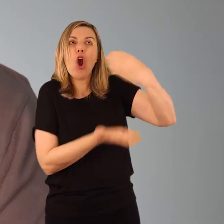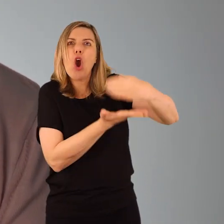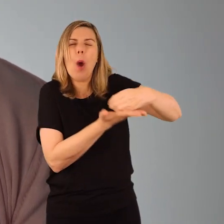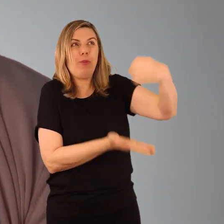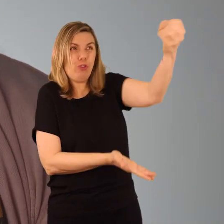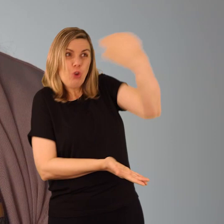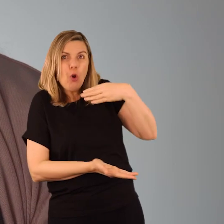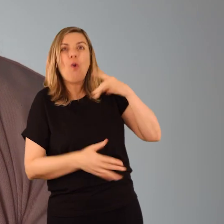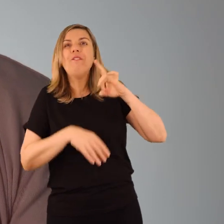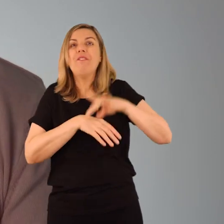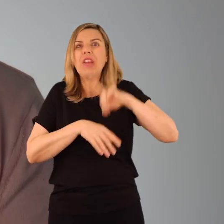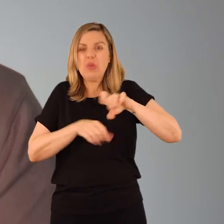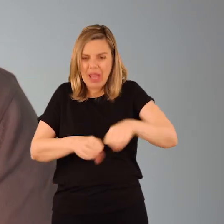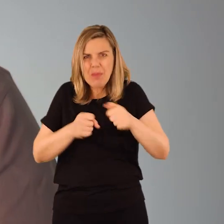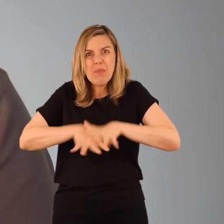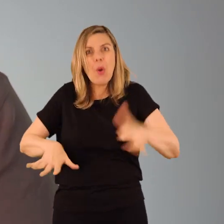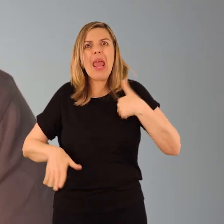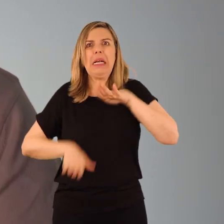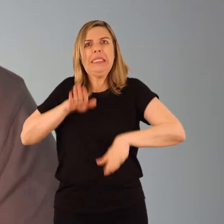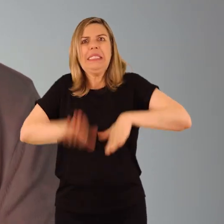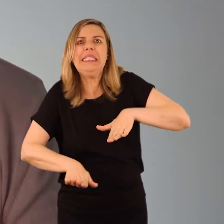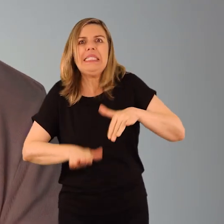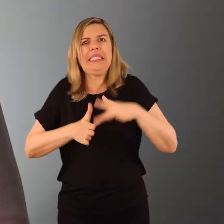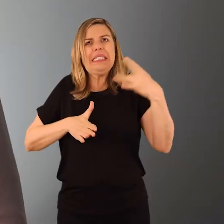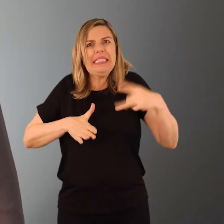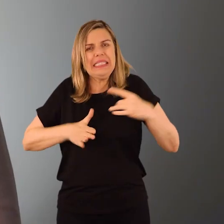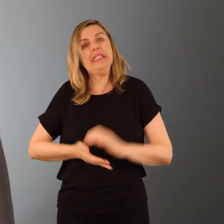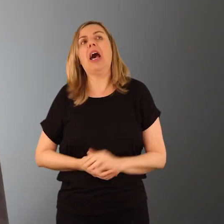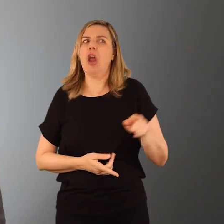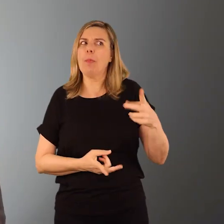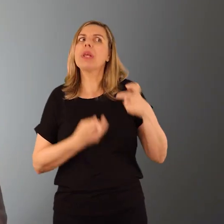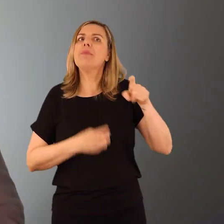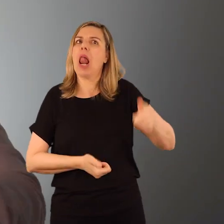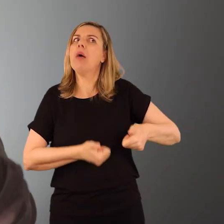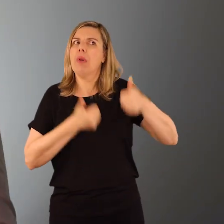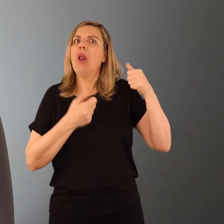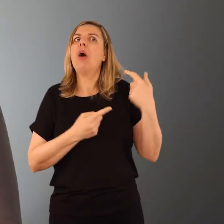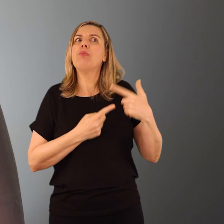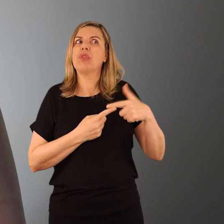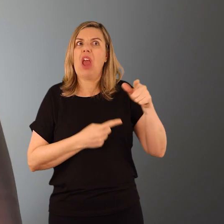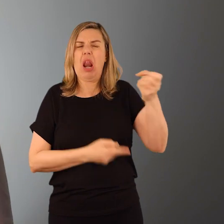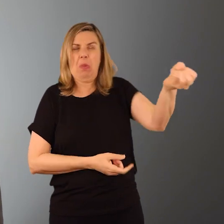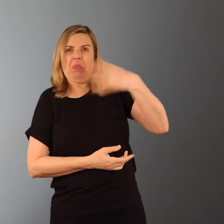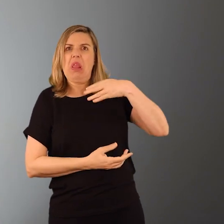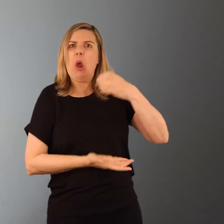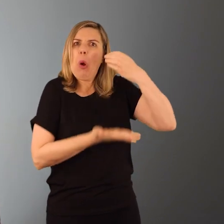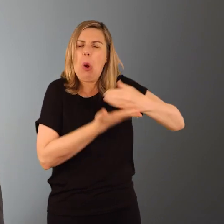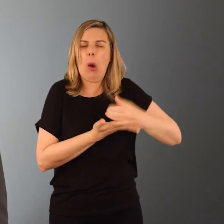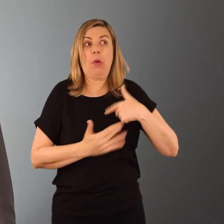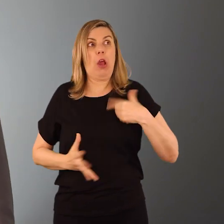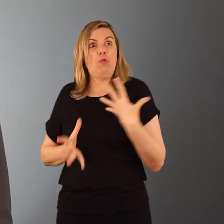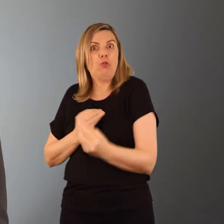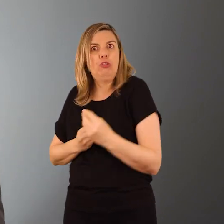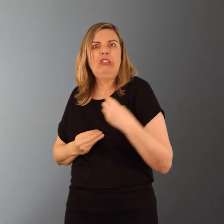dona Regina tinha tirado de mim naquele dia, e eu vi que ela tava melhor, né? Porque ela me atirou o copo, eu fugi dela, pisei no caco,